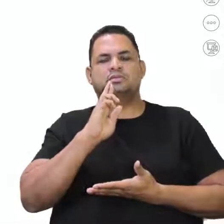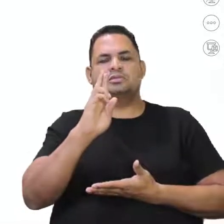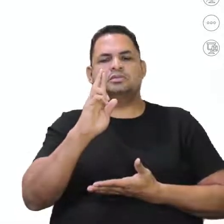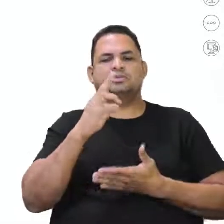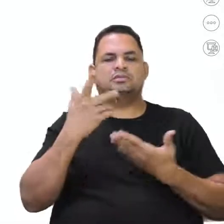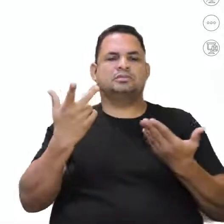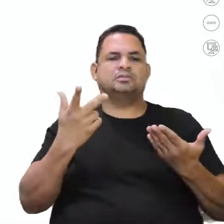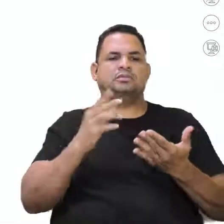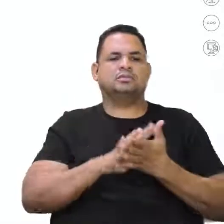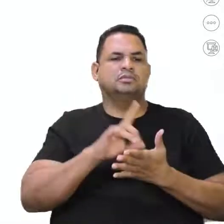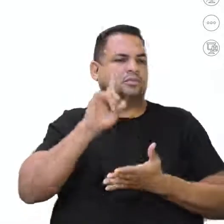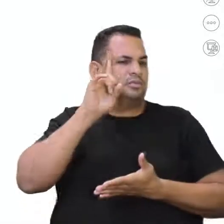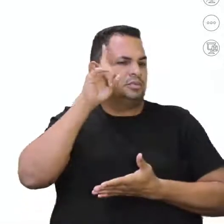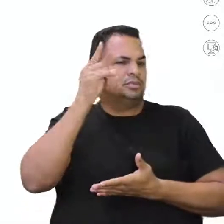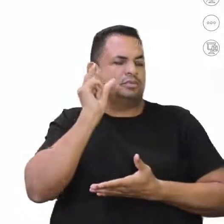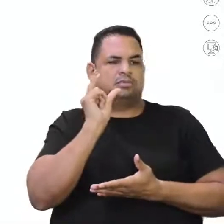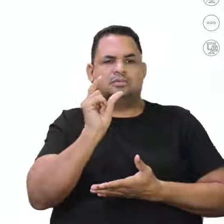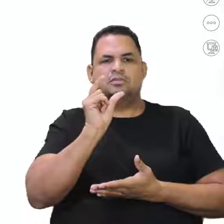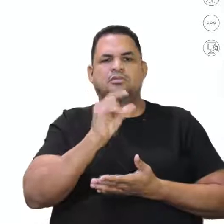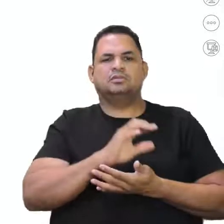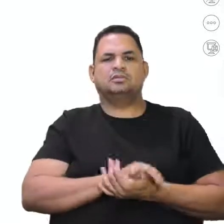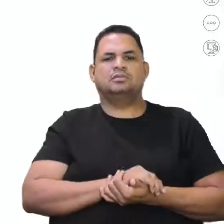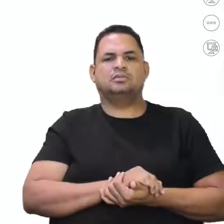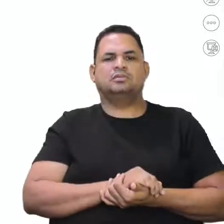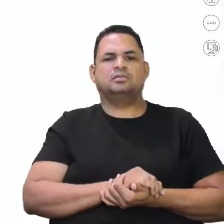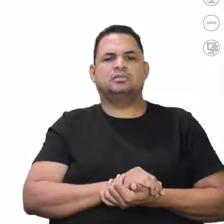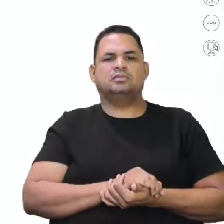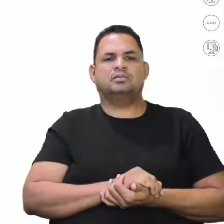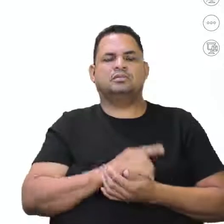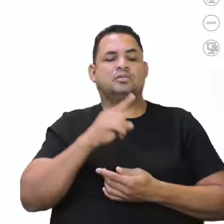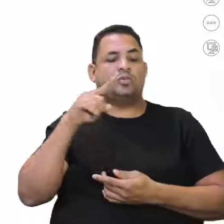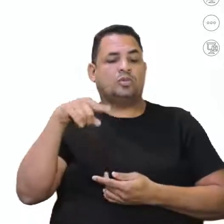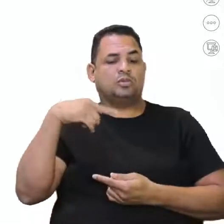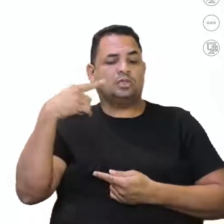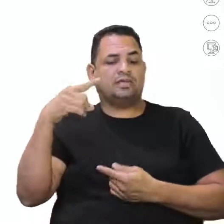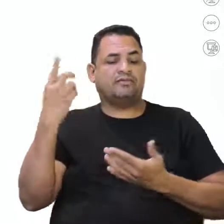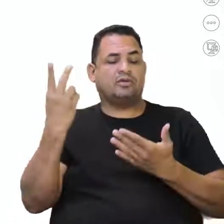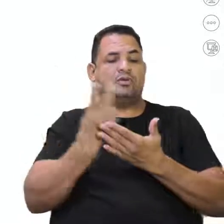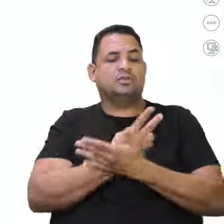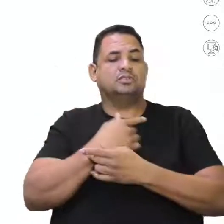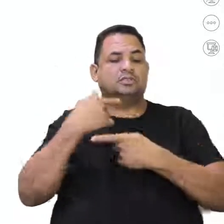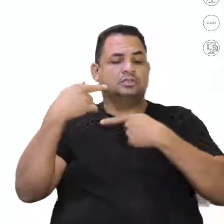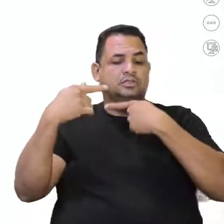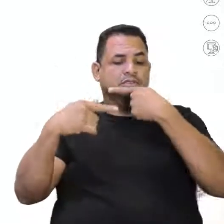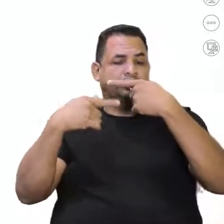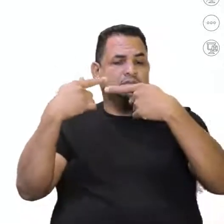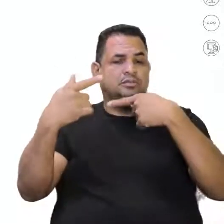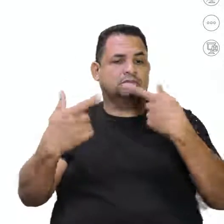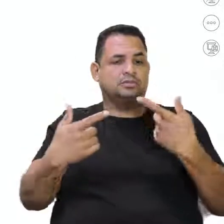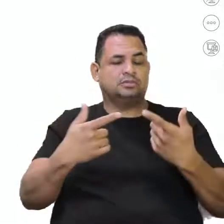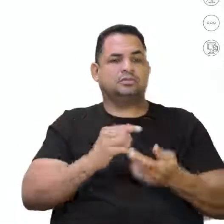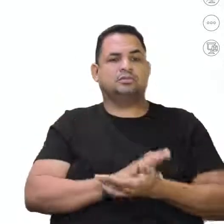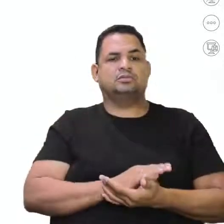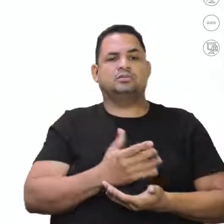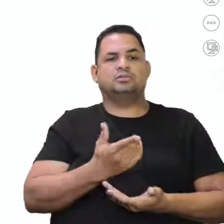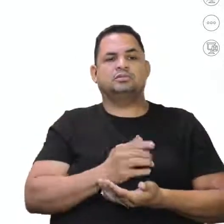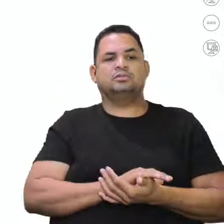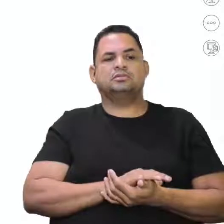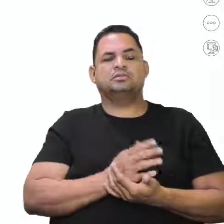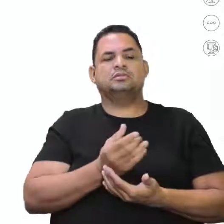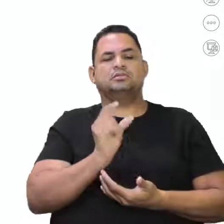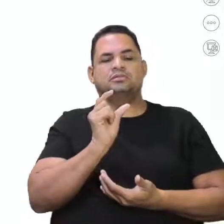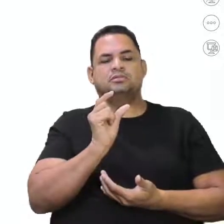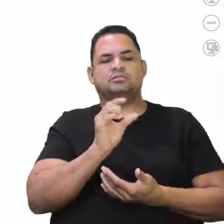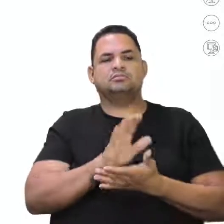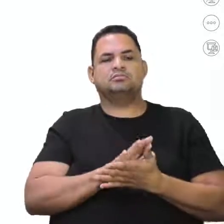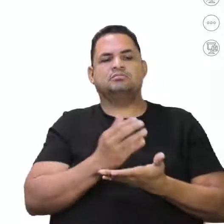assim por diante. Então, a ideia que essa palavrinha expressa é de consequência. E esses marcadores de discursos, eles estão sempre presentes